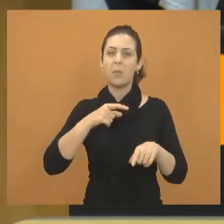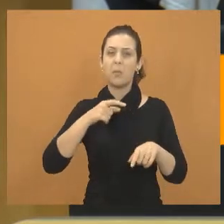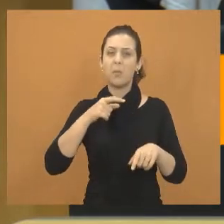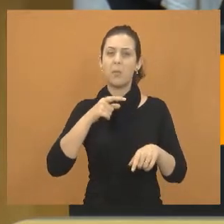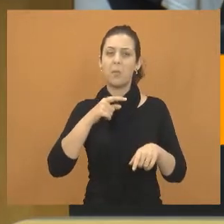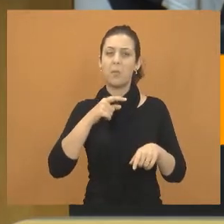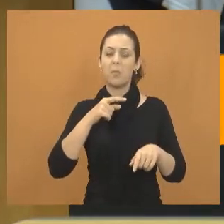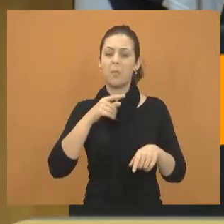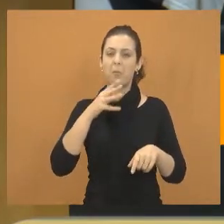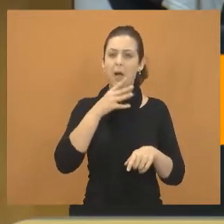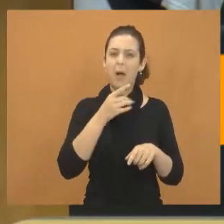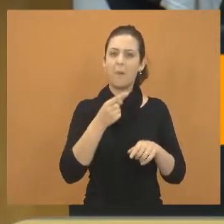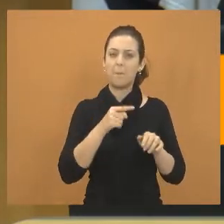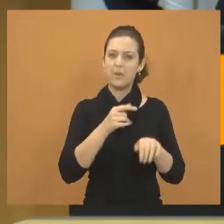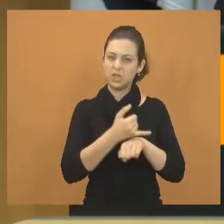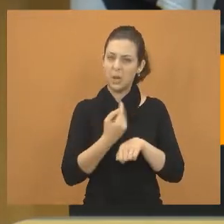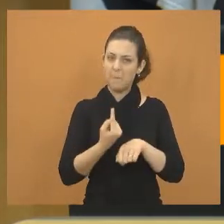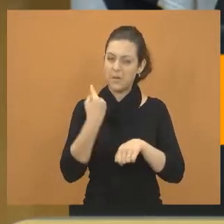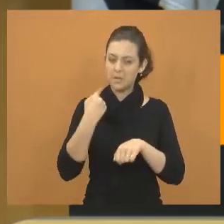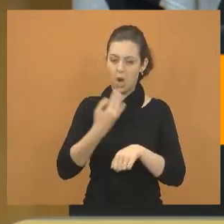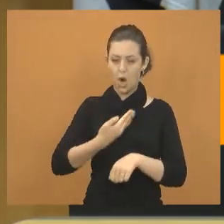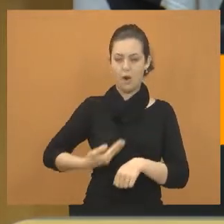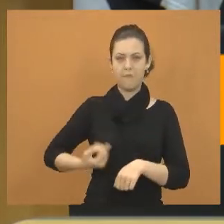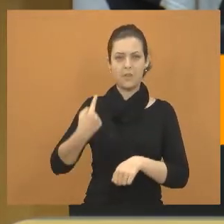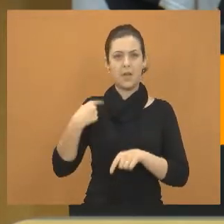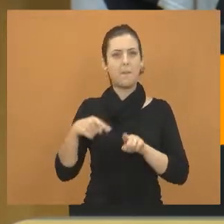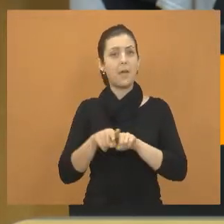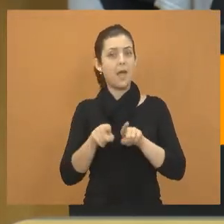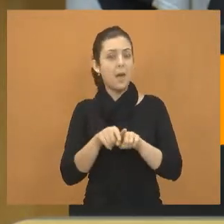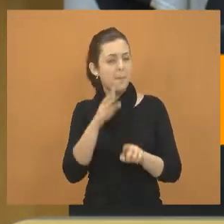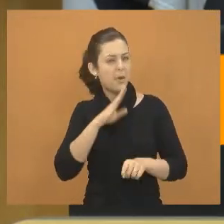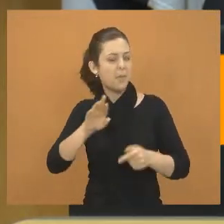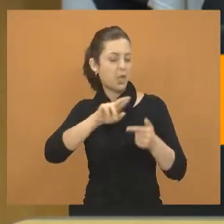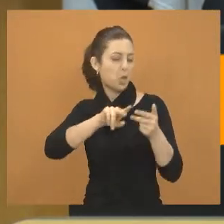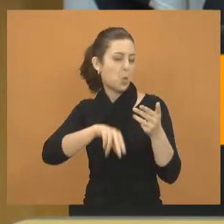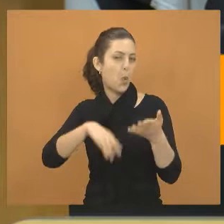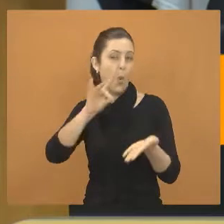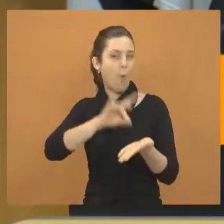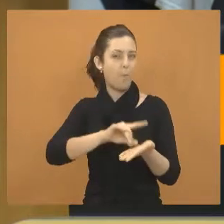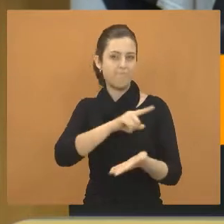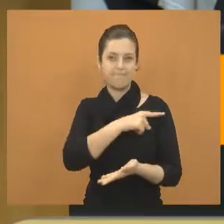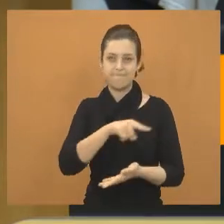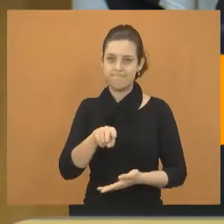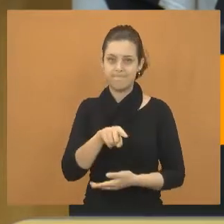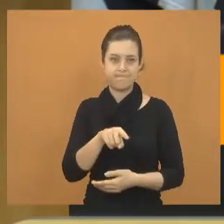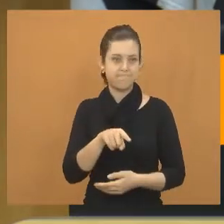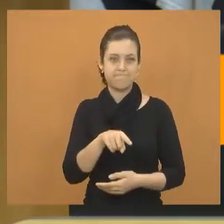gestão passada, porque o governo anterior também prometeu coisas e não cumpriu.